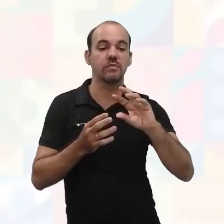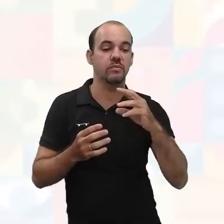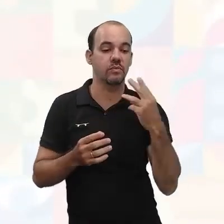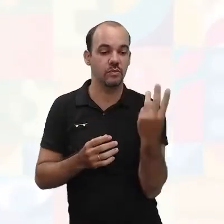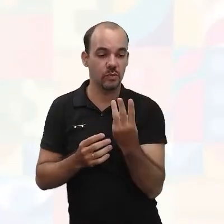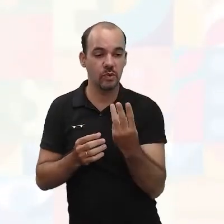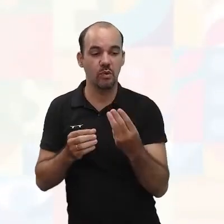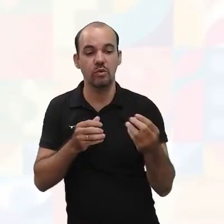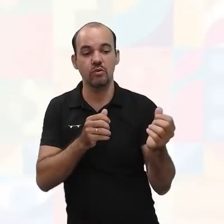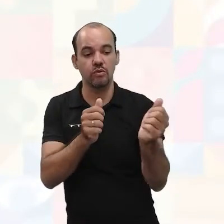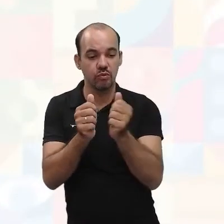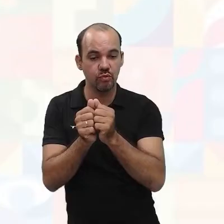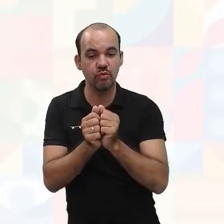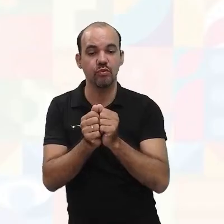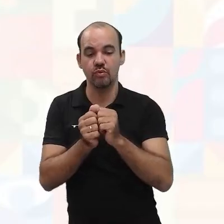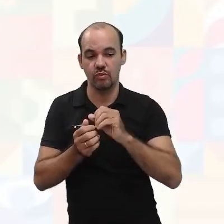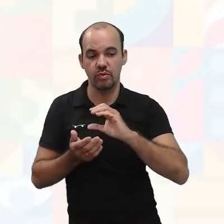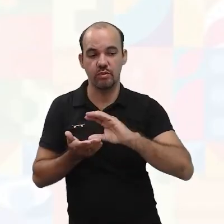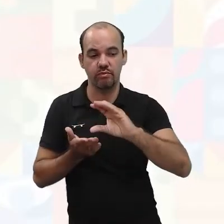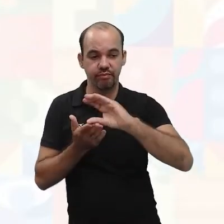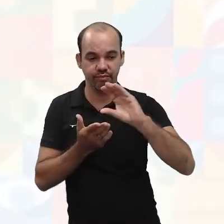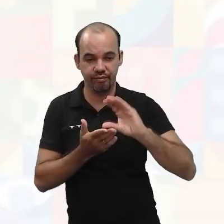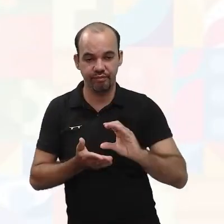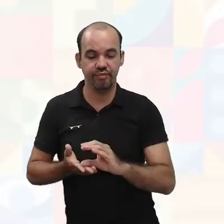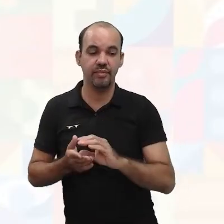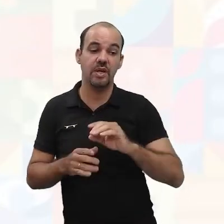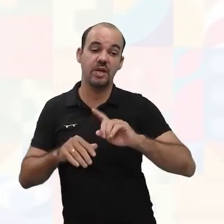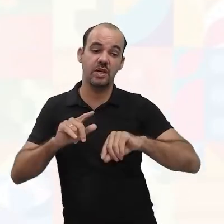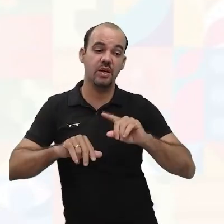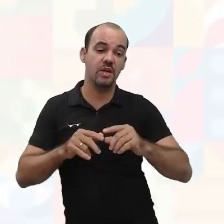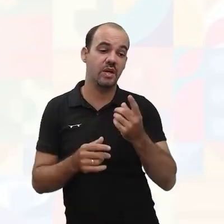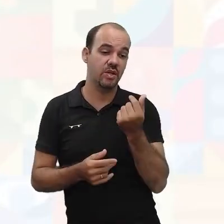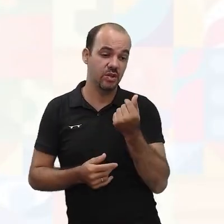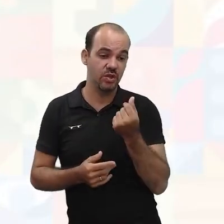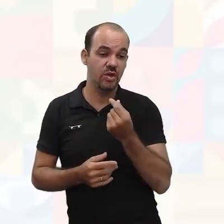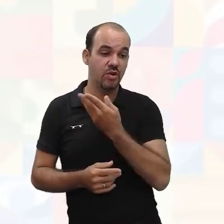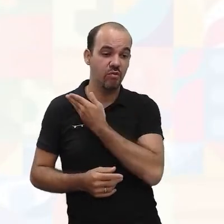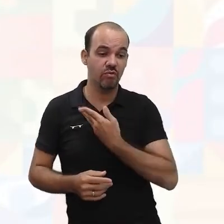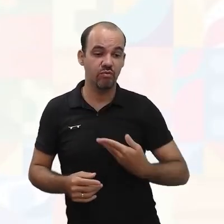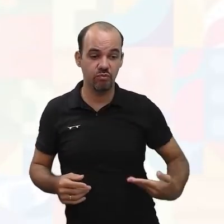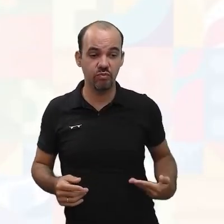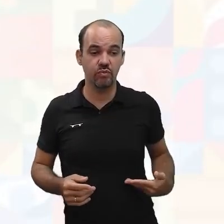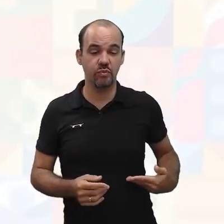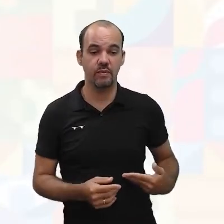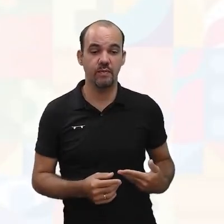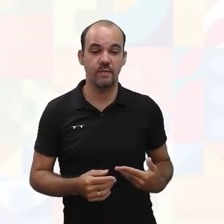processo de prestação de contas, até porque são recursos públicos e esses recursos têm que